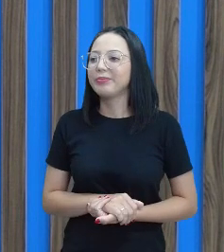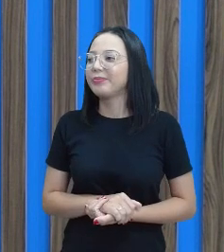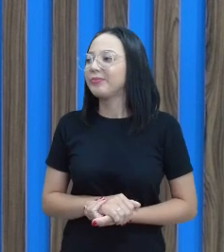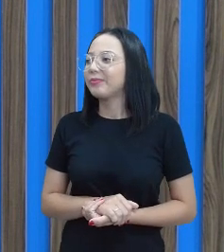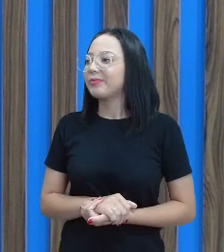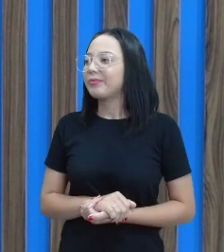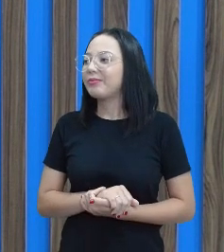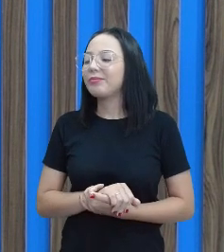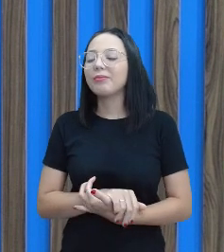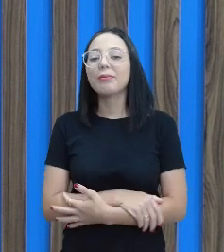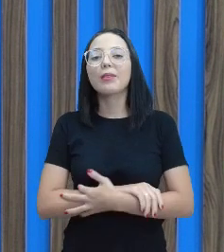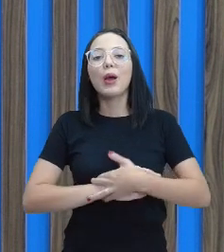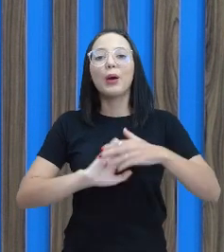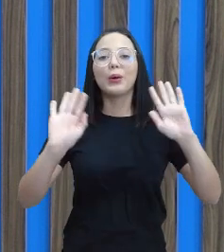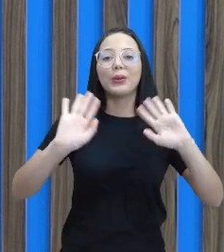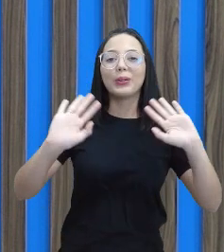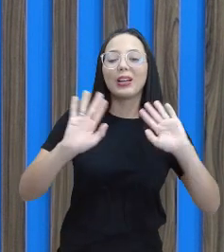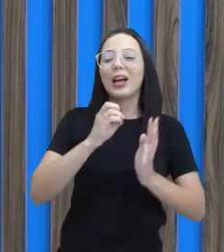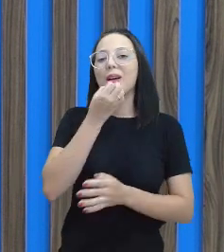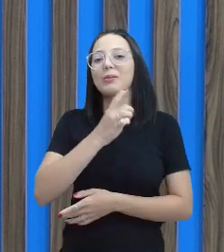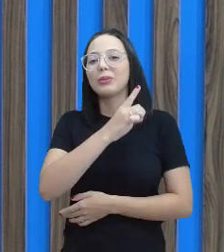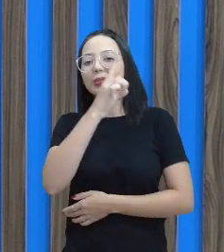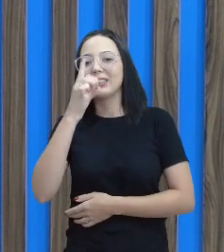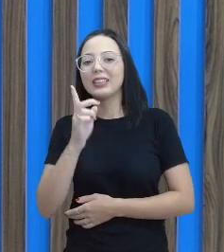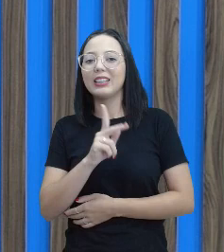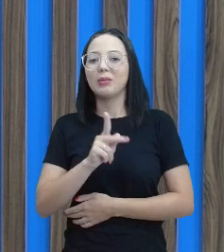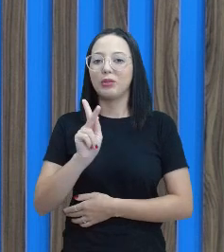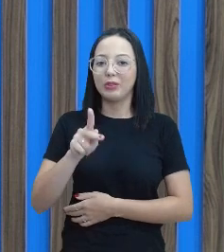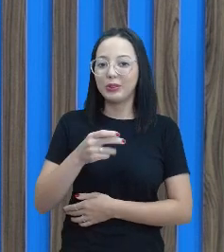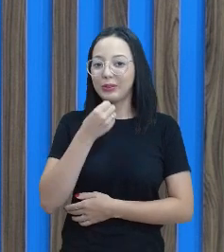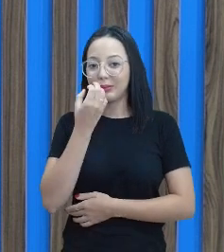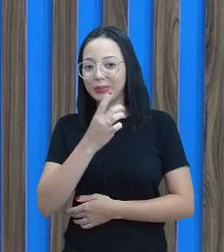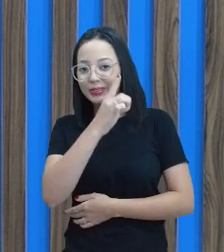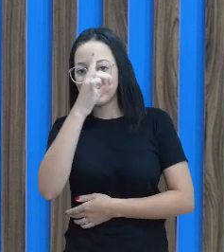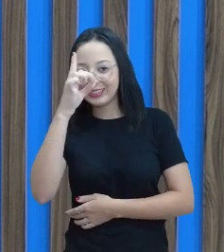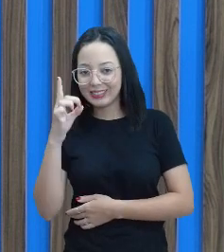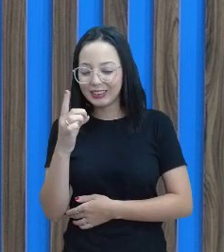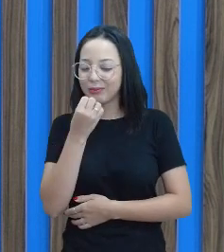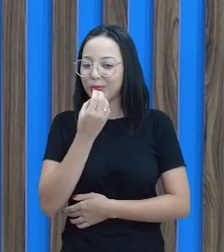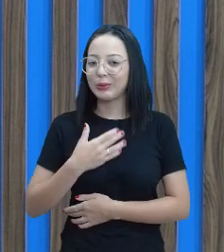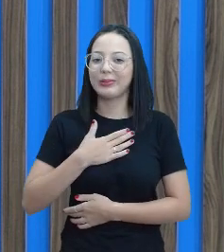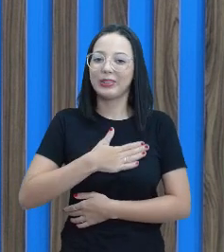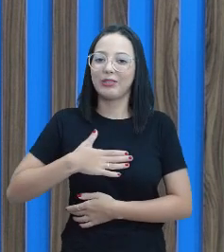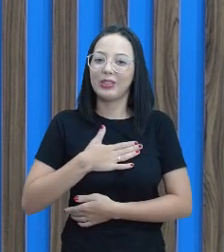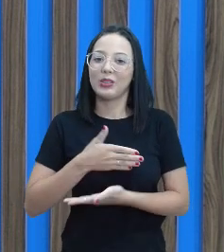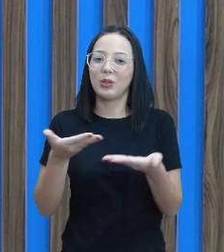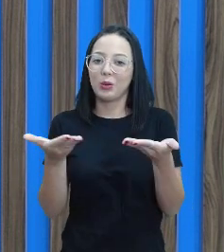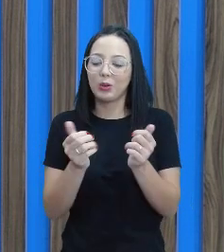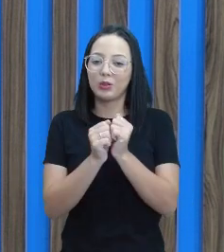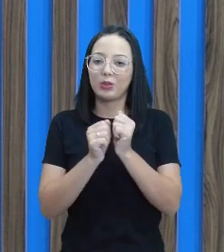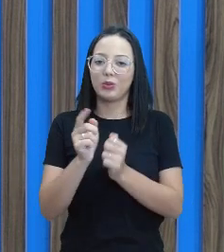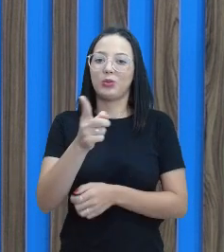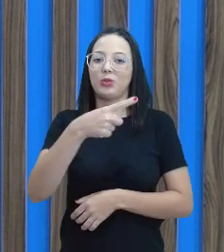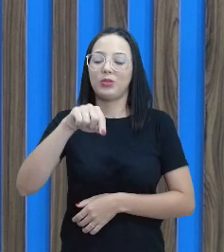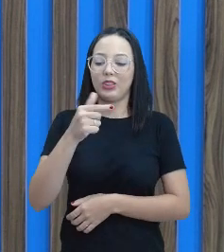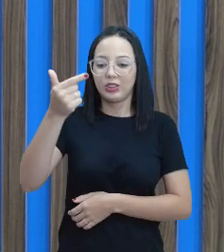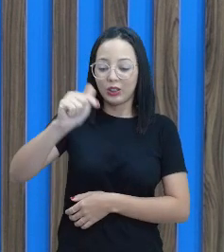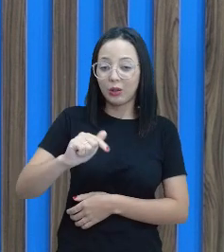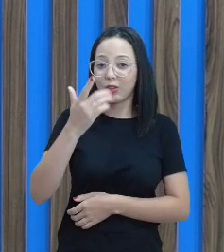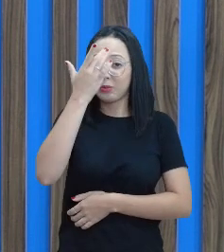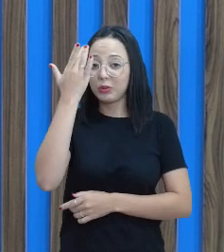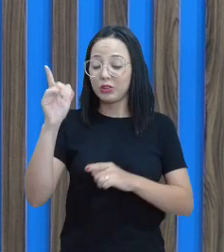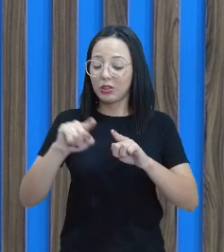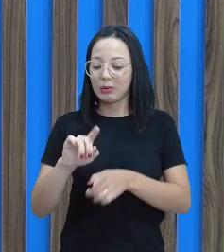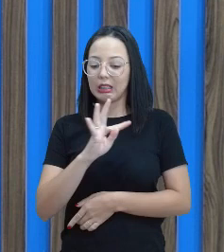Giorgio. Olá, rapaziada. Bom dia, professora Vanesca. Bom dia, meu povo bonito. É uma satisfação estar hoje com vocês novamente, com esse pessoal aqui